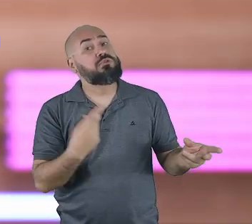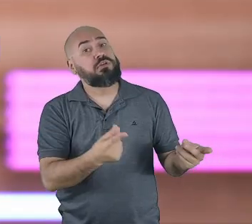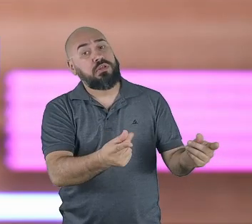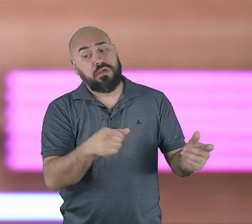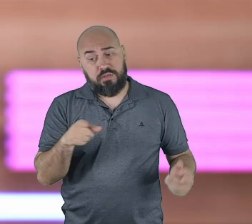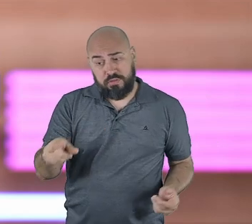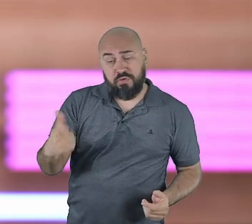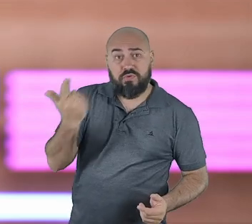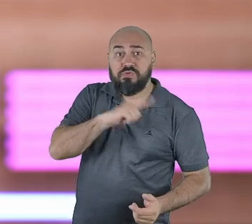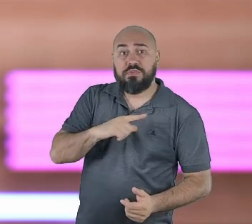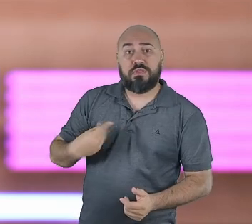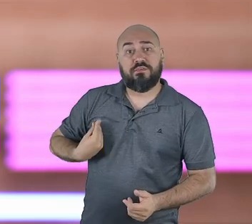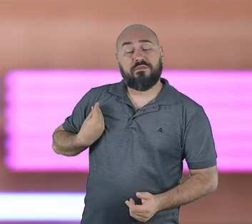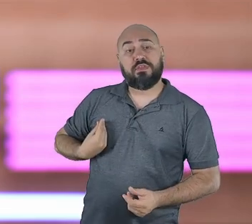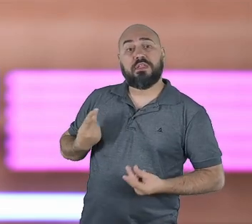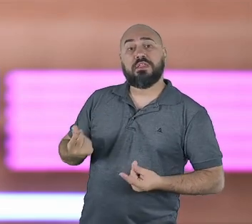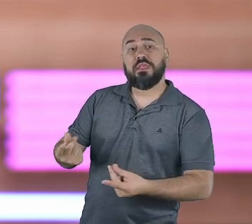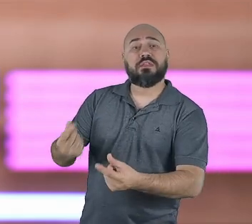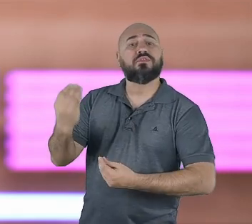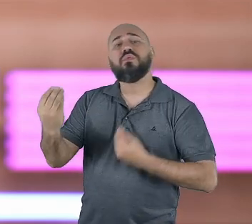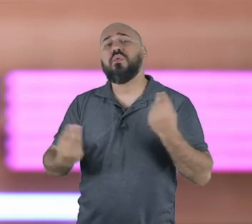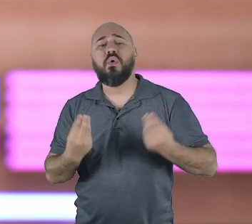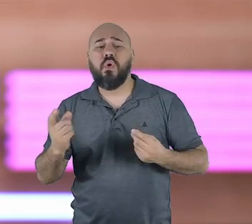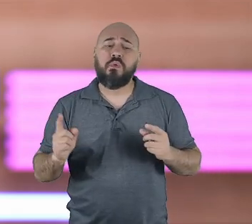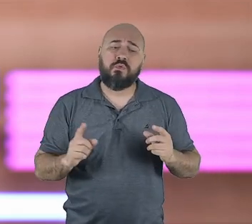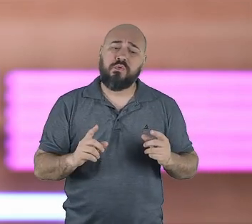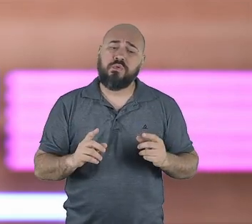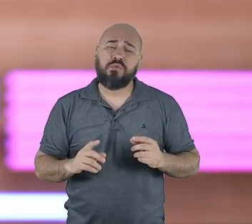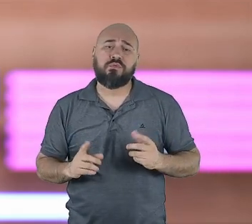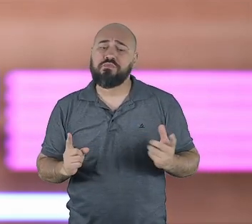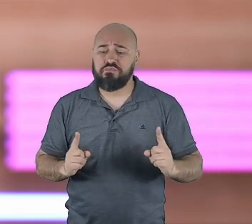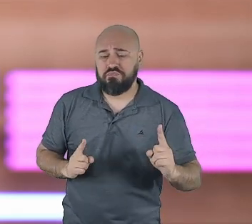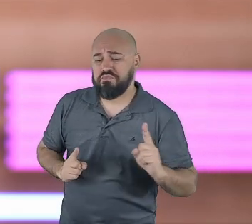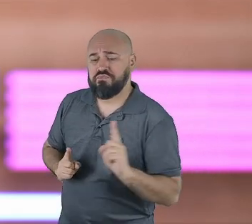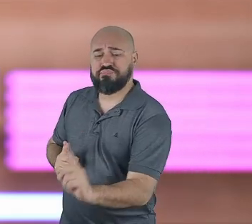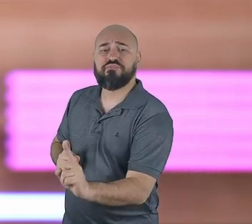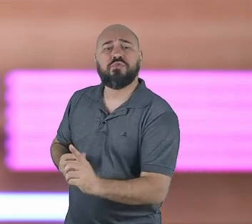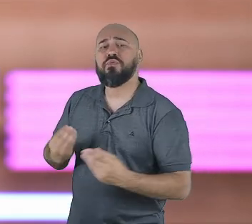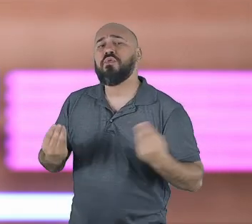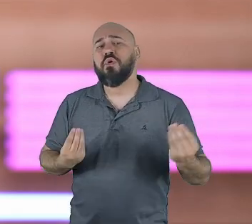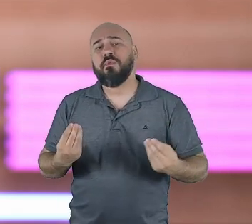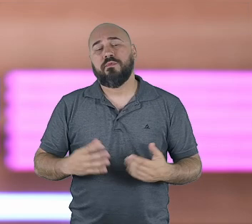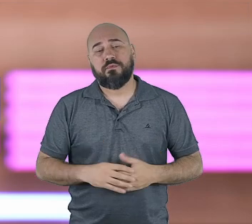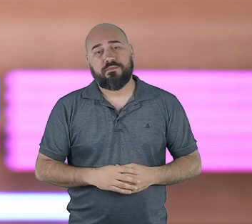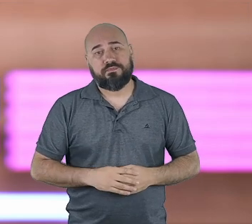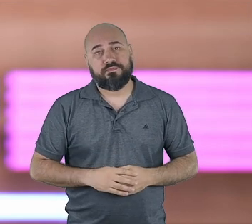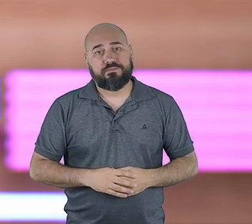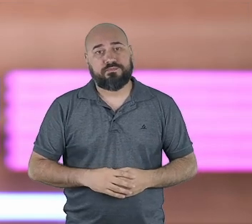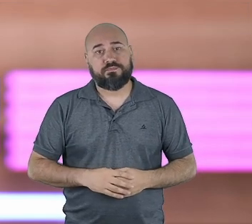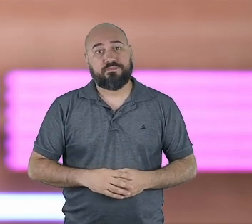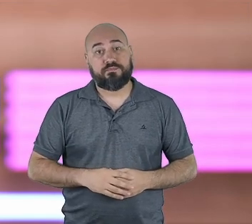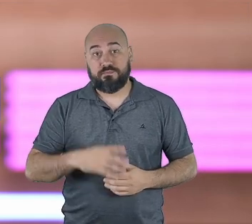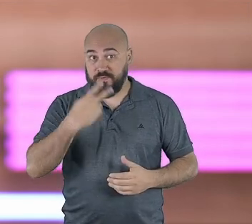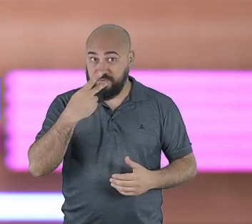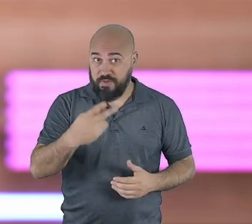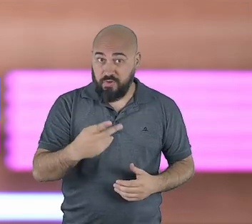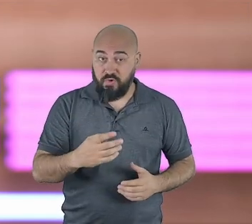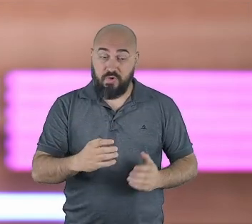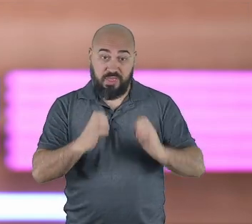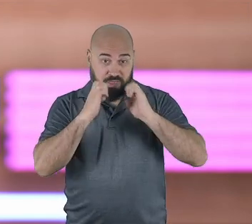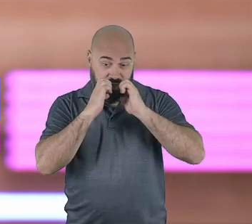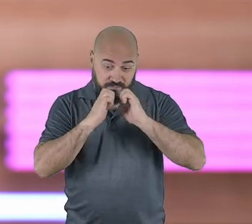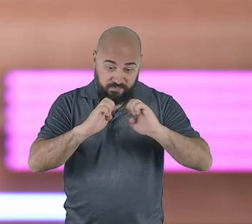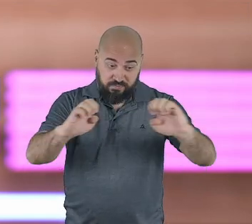Como você pode ter a vida eterna? O Evangelho eterno, que será pregado ao mundo